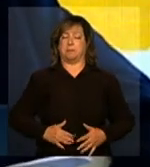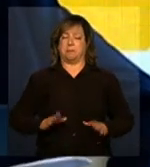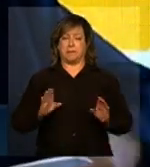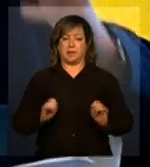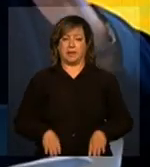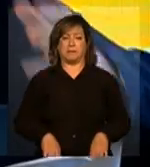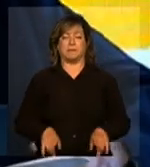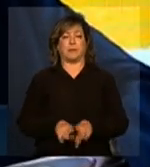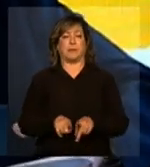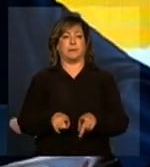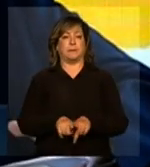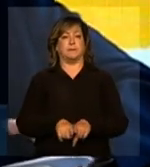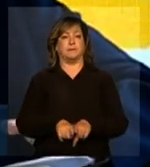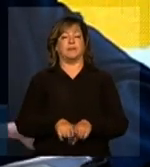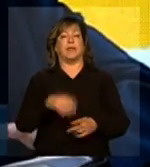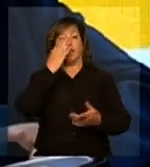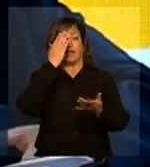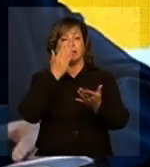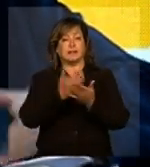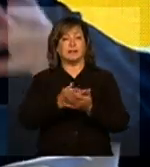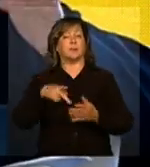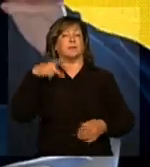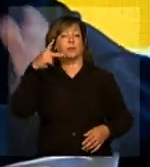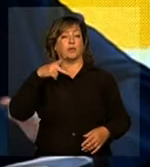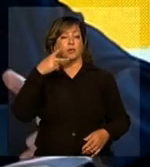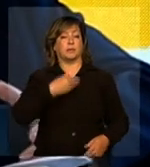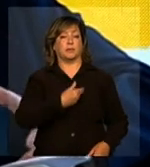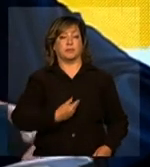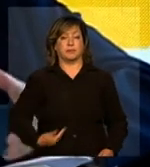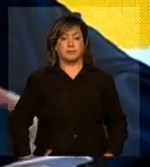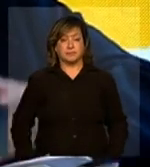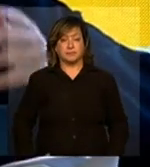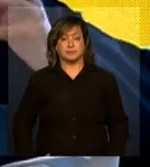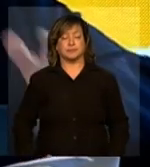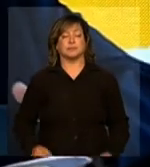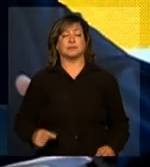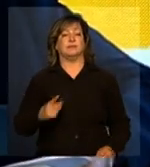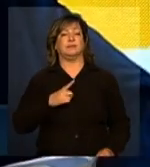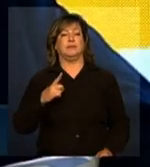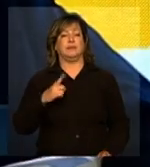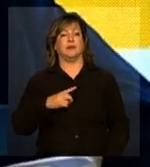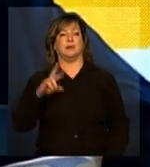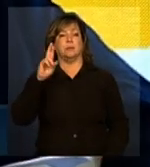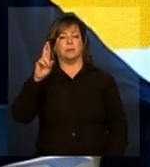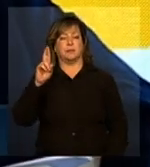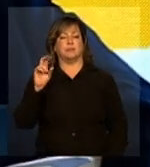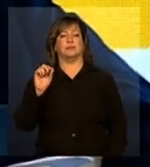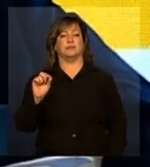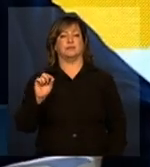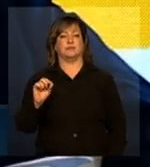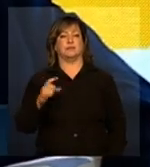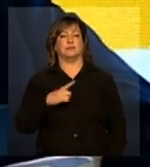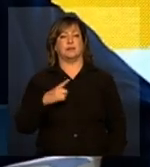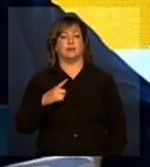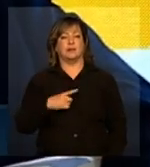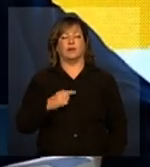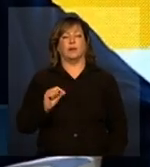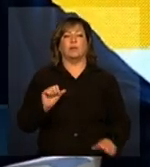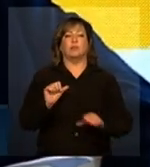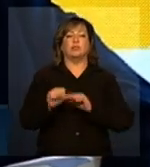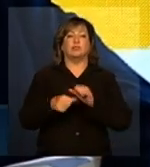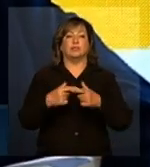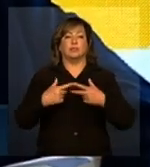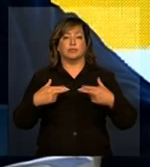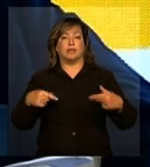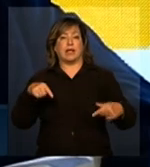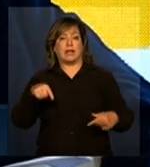lado, acreditar nas políticas públicas, que as políticas públicas teriam um papel de reverter